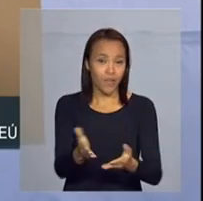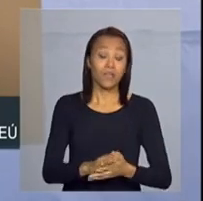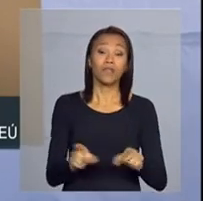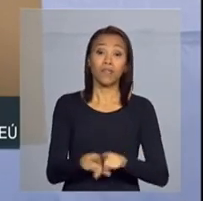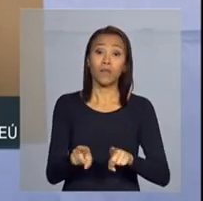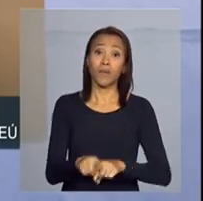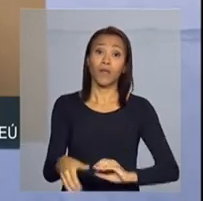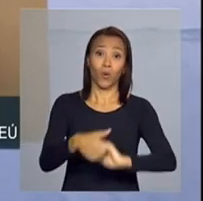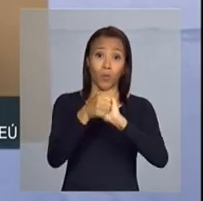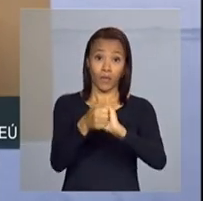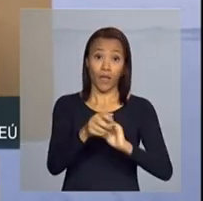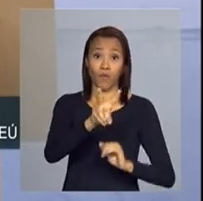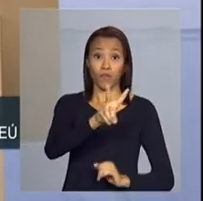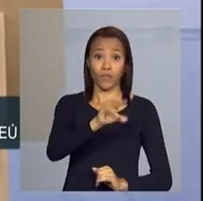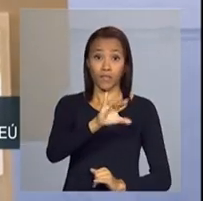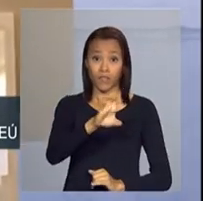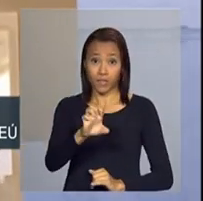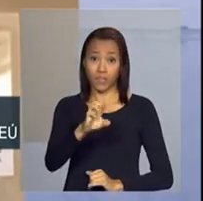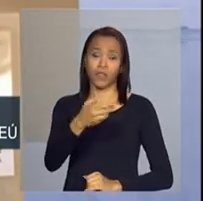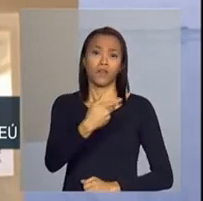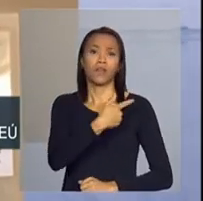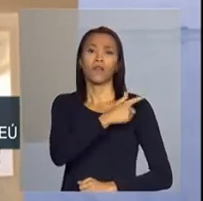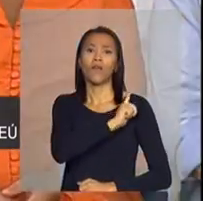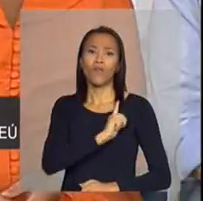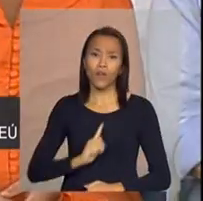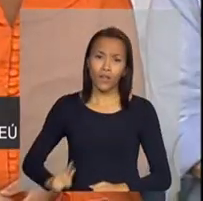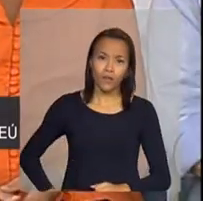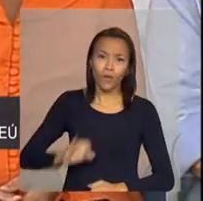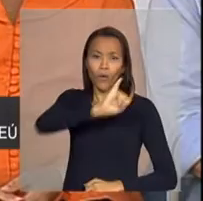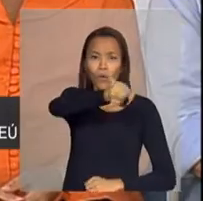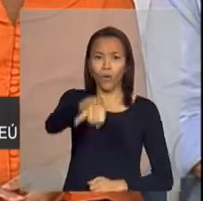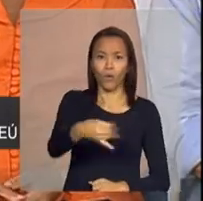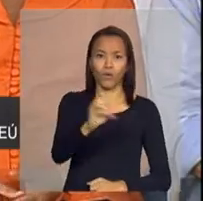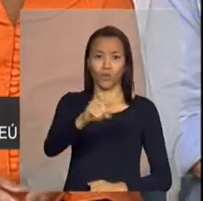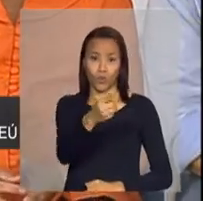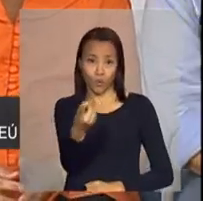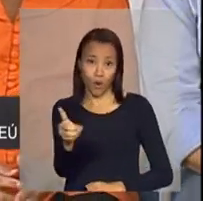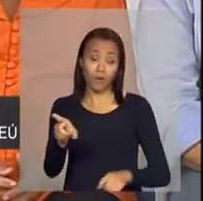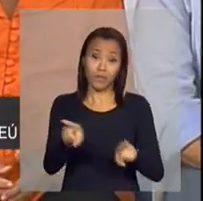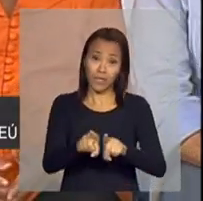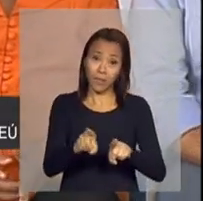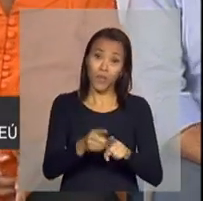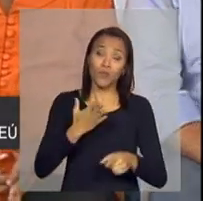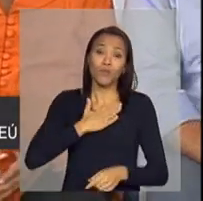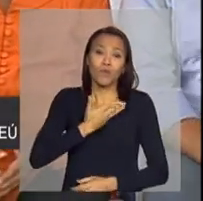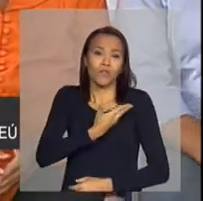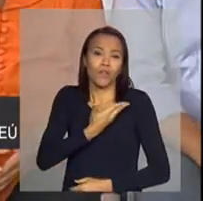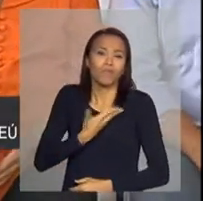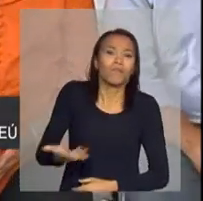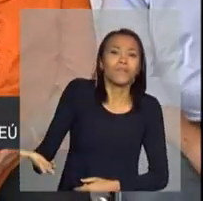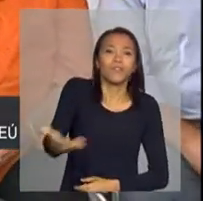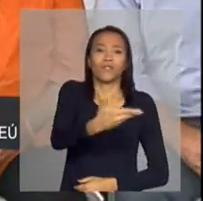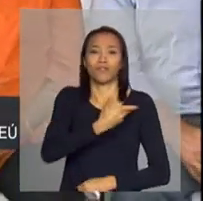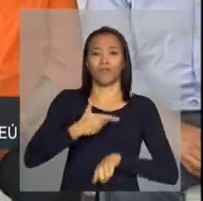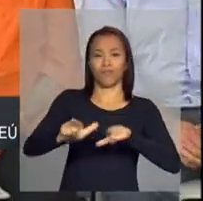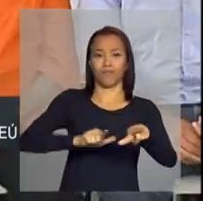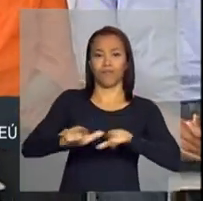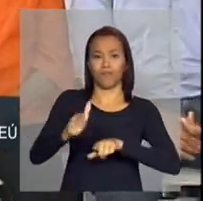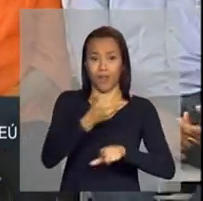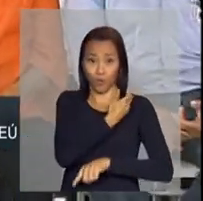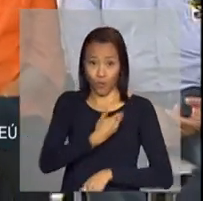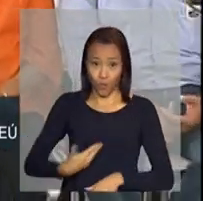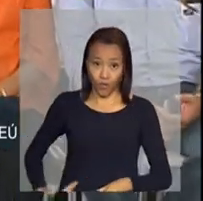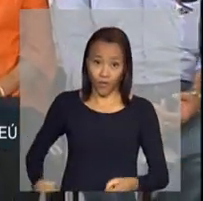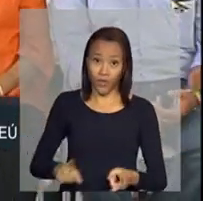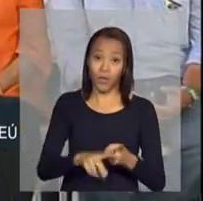cumprimentar nosso vice-governador João Lira e os meus companheiros de governo,